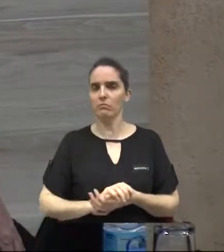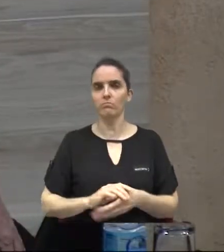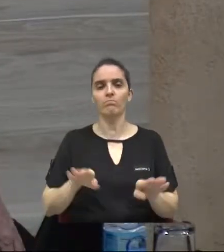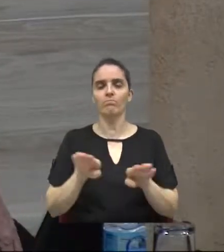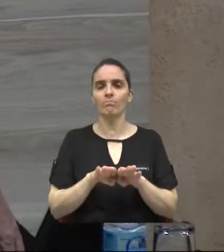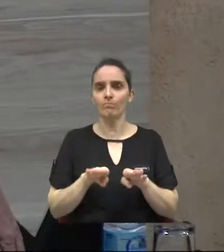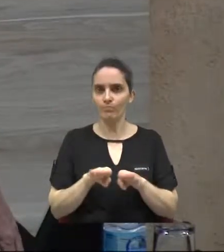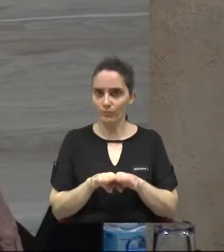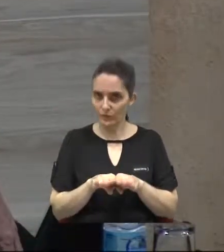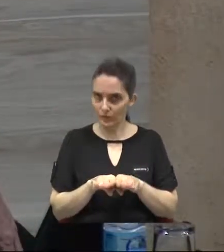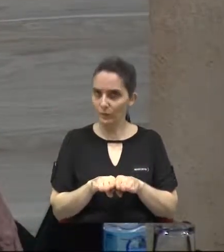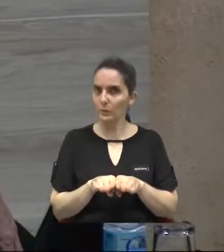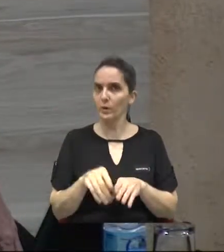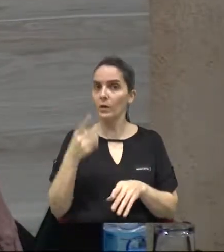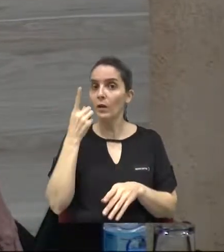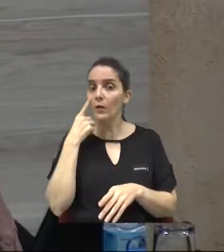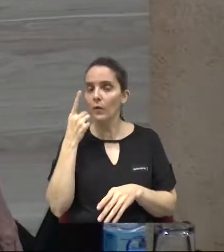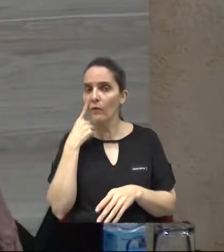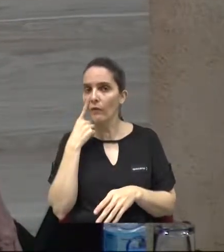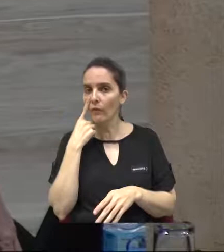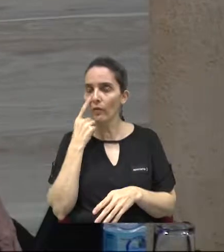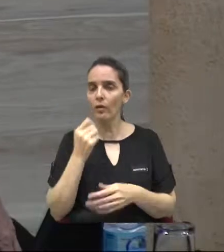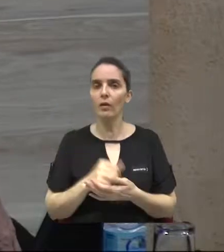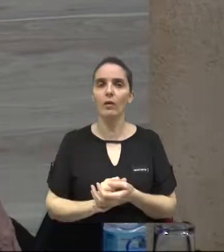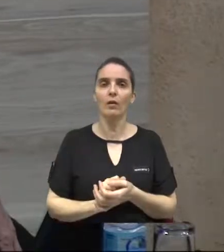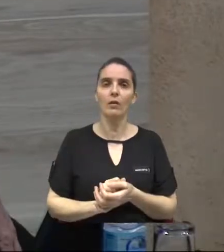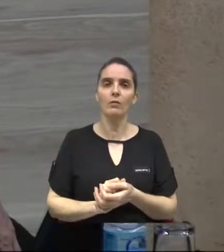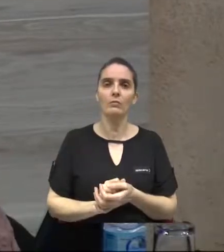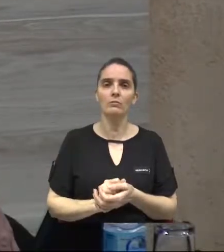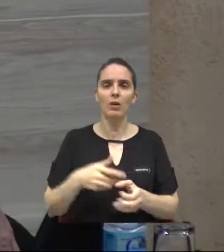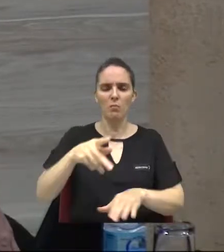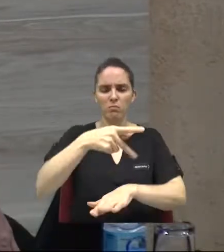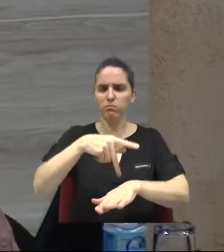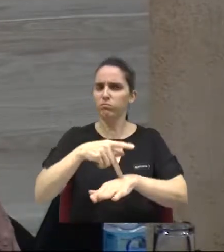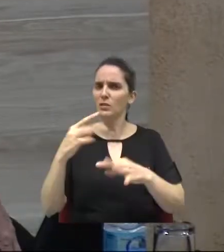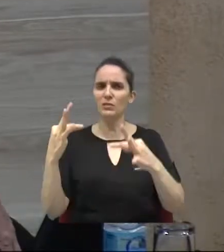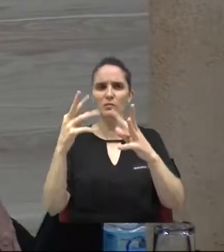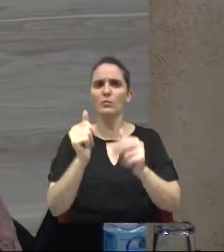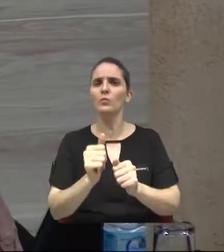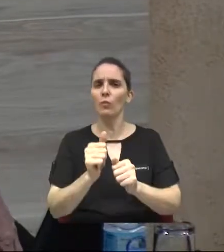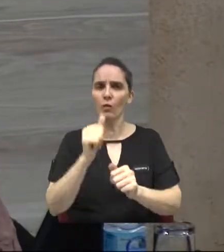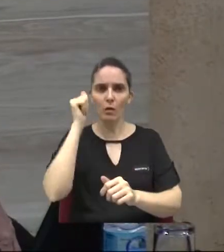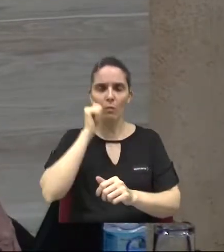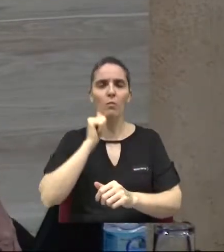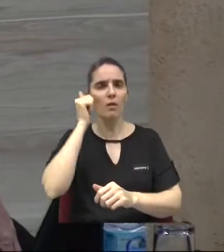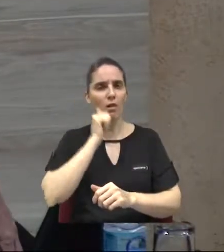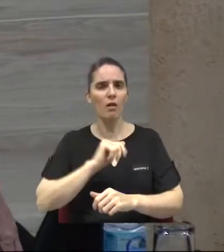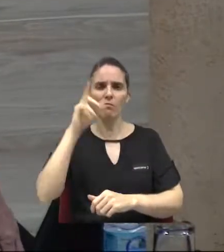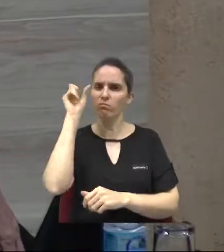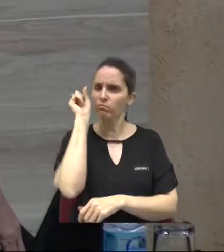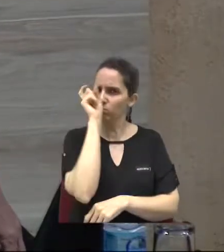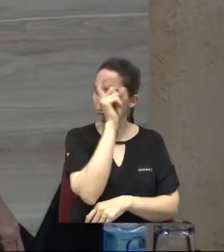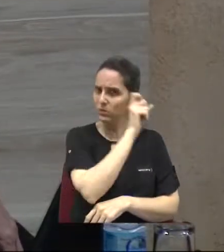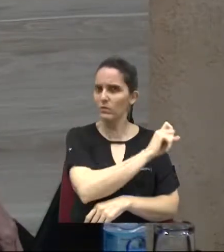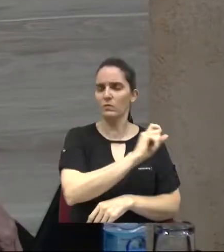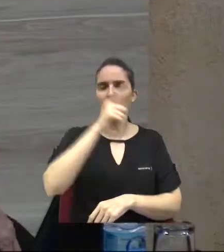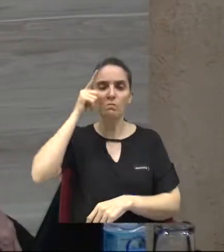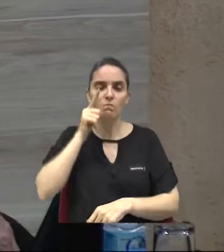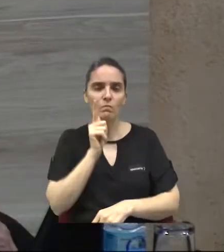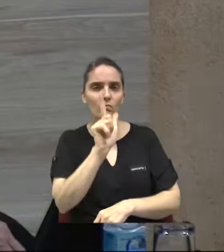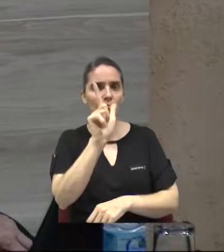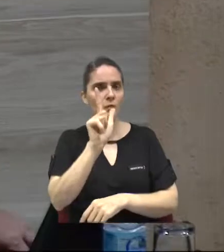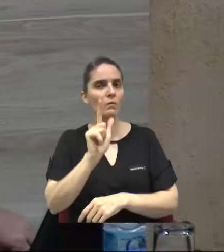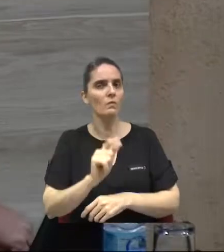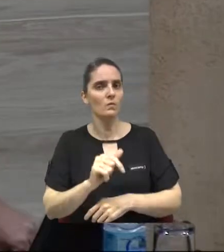Algumas reportagens têm trazido que no país inteiro as mulheres têm encontrado dificuldade em realizar